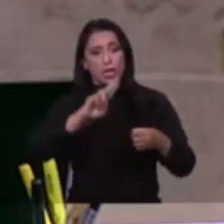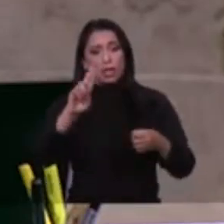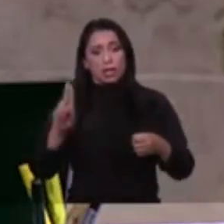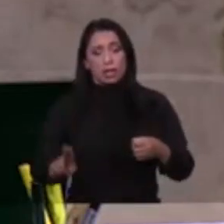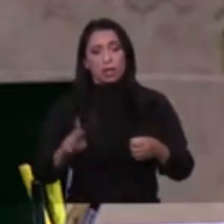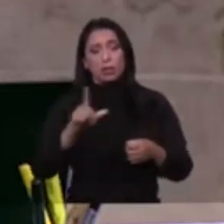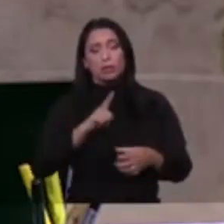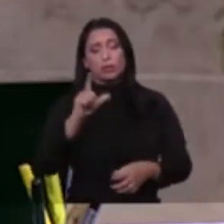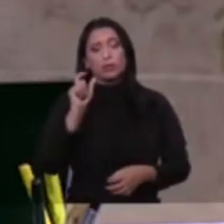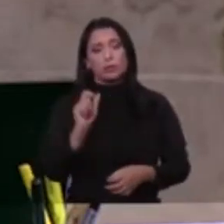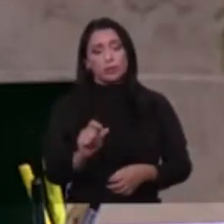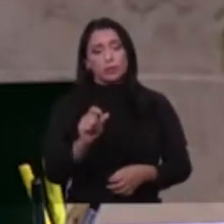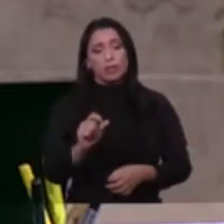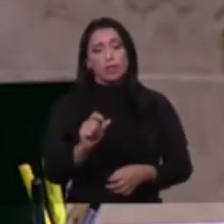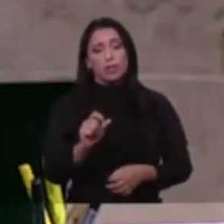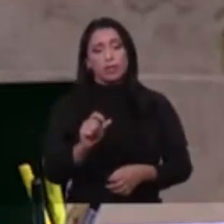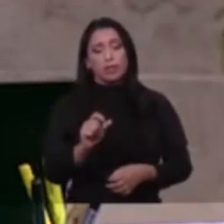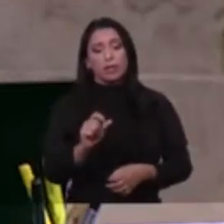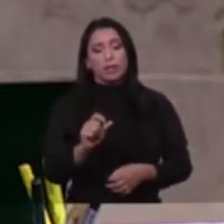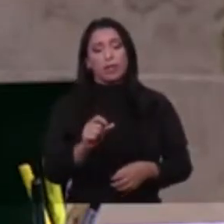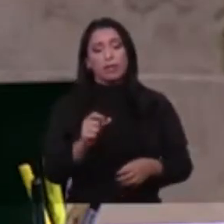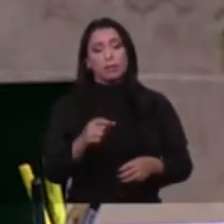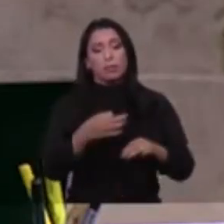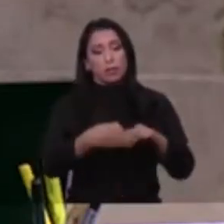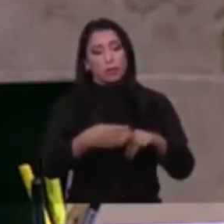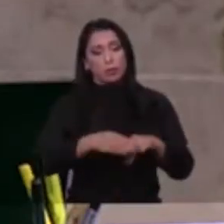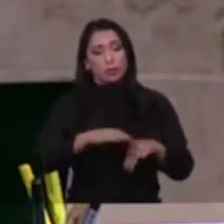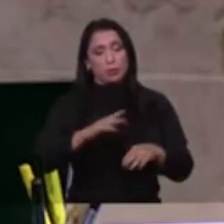ser estabelecida pelo excelentíssimo senhor